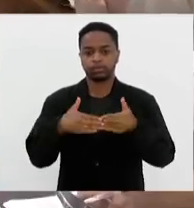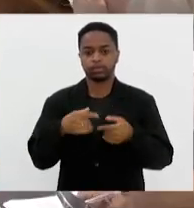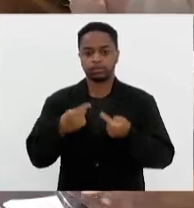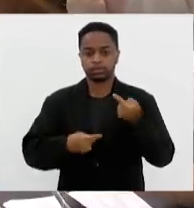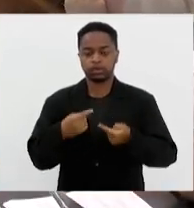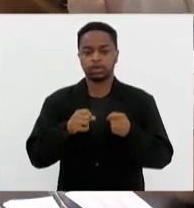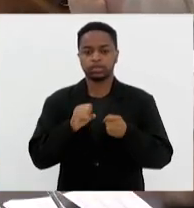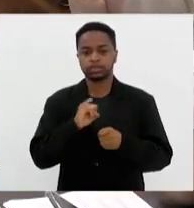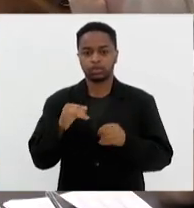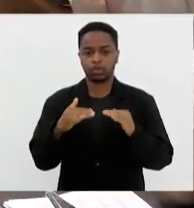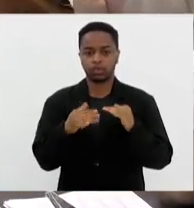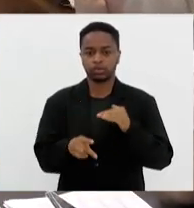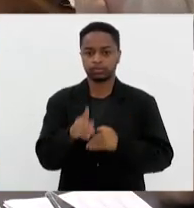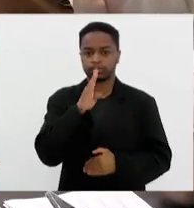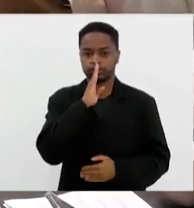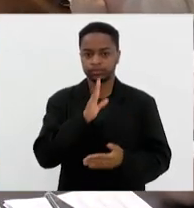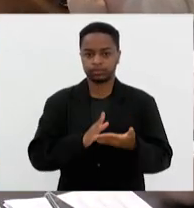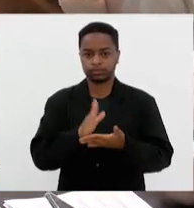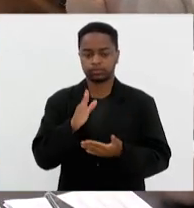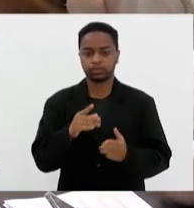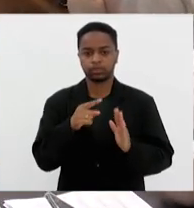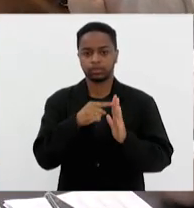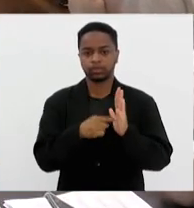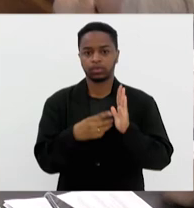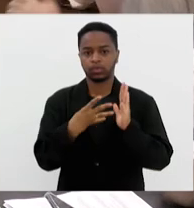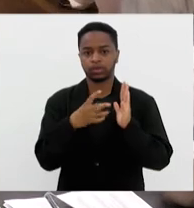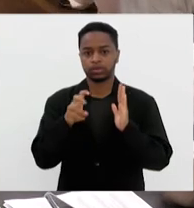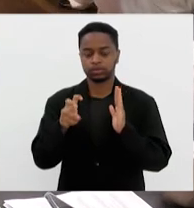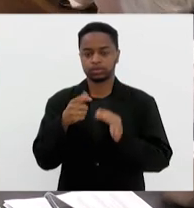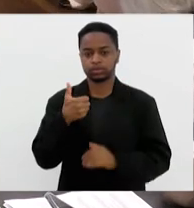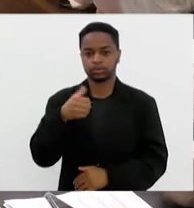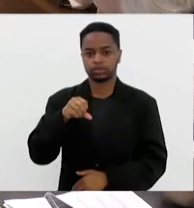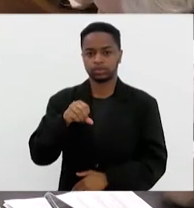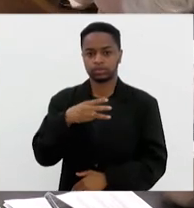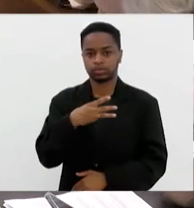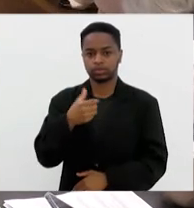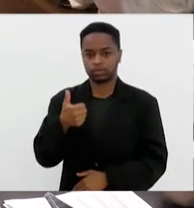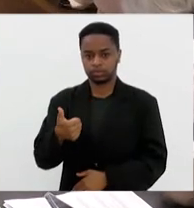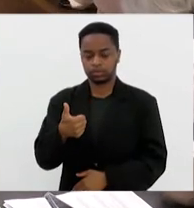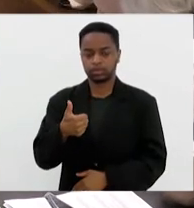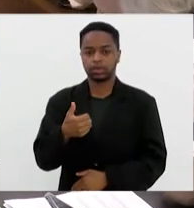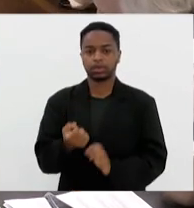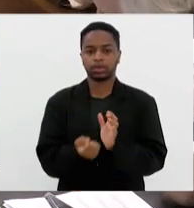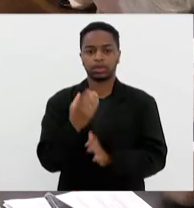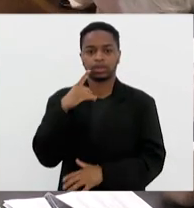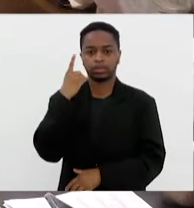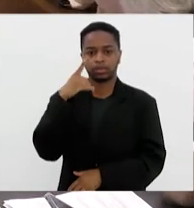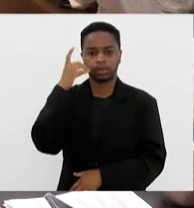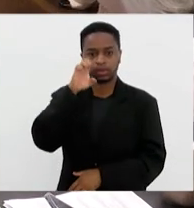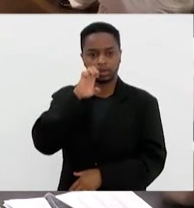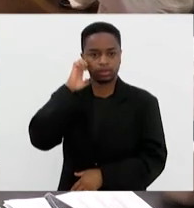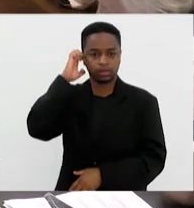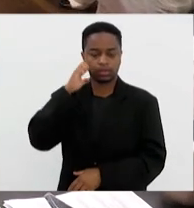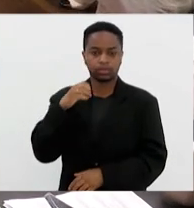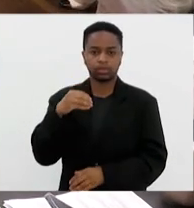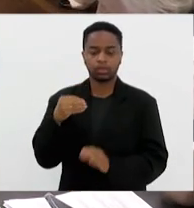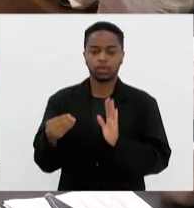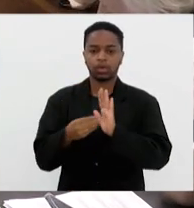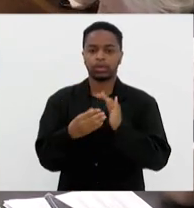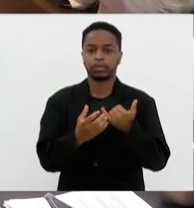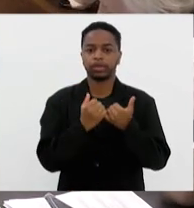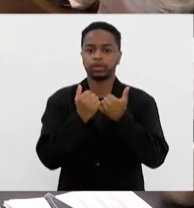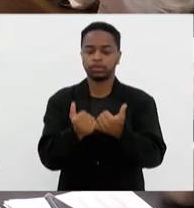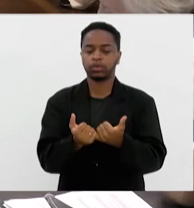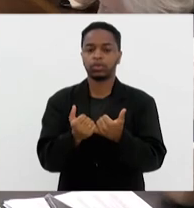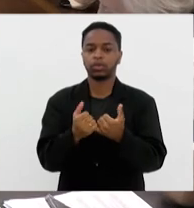senhores que aprovam, permaneçam como estão, aprovado. 45 da pauta, PL 1981 de 23, de autoria da deputada Élica Takimoto, que declara patrimônio cultural e material do Estado do Rio